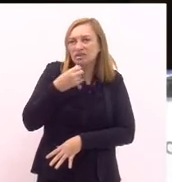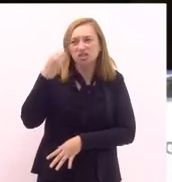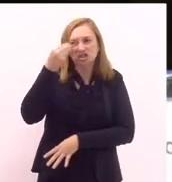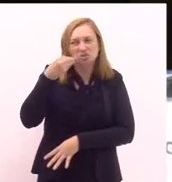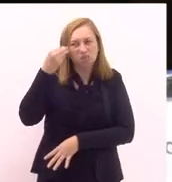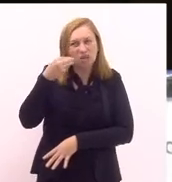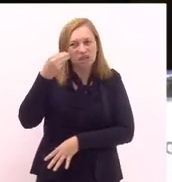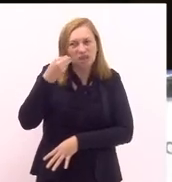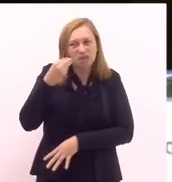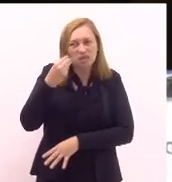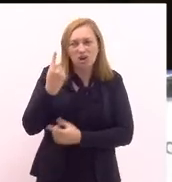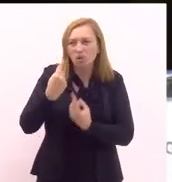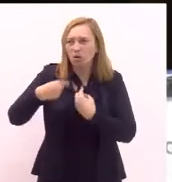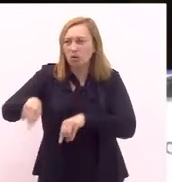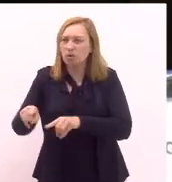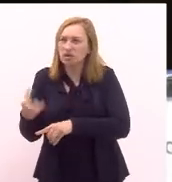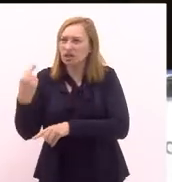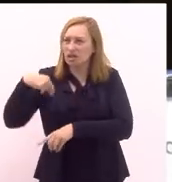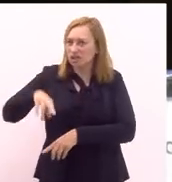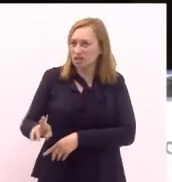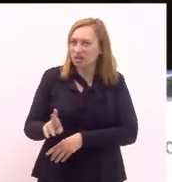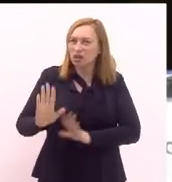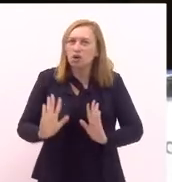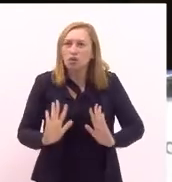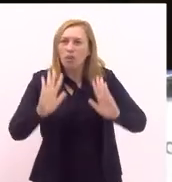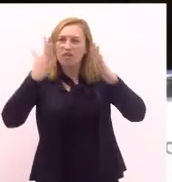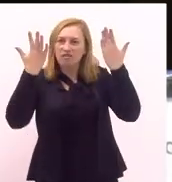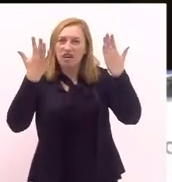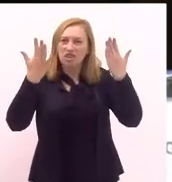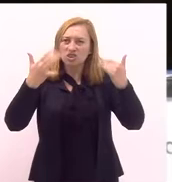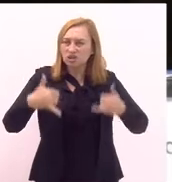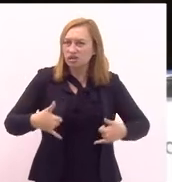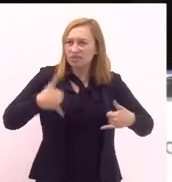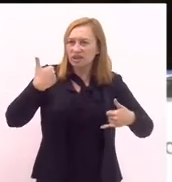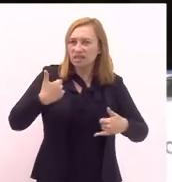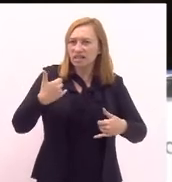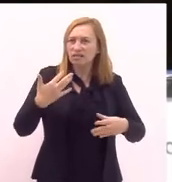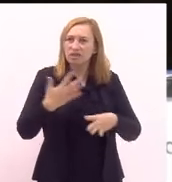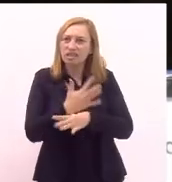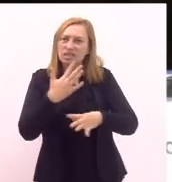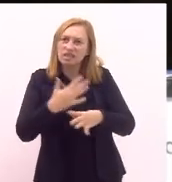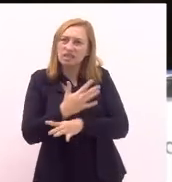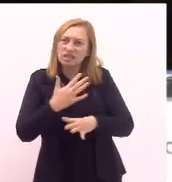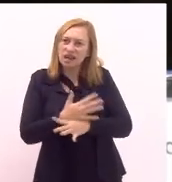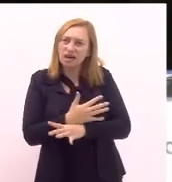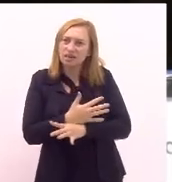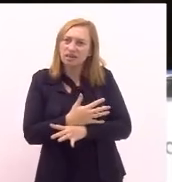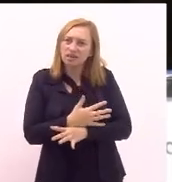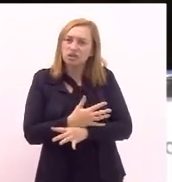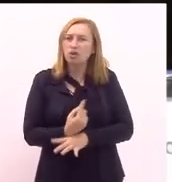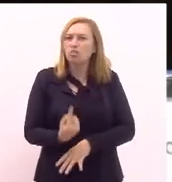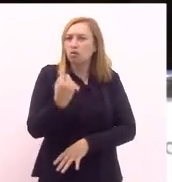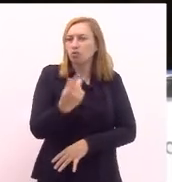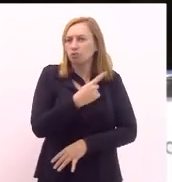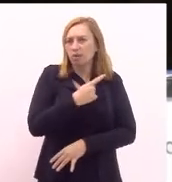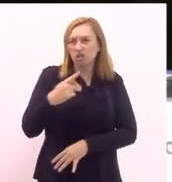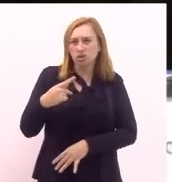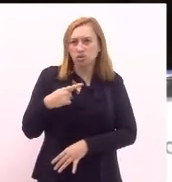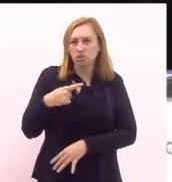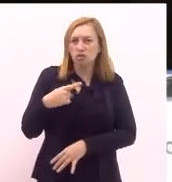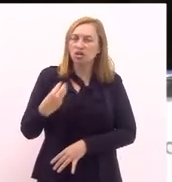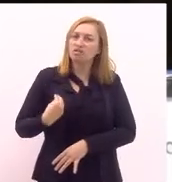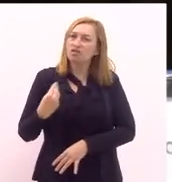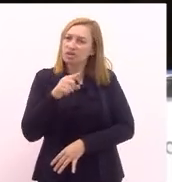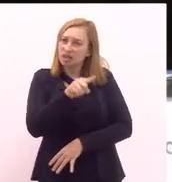de intolerância religiosa numa festa de aniversário da cidade dita por um pastor que